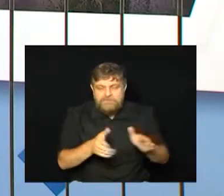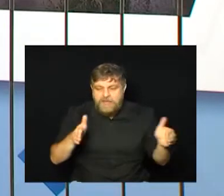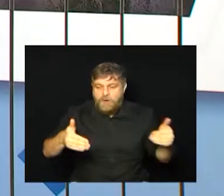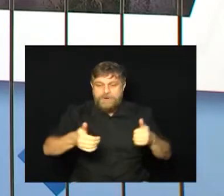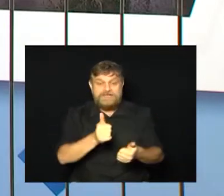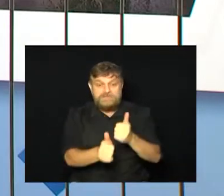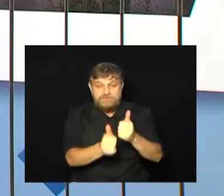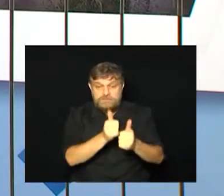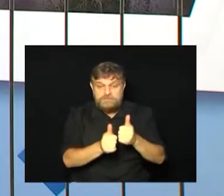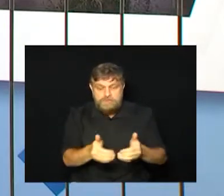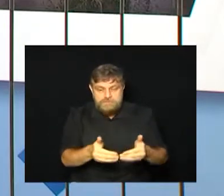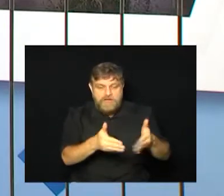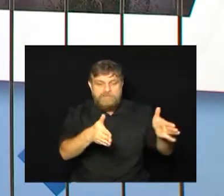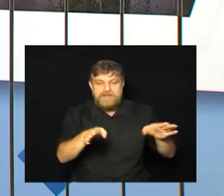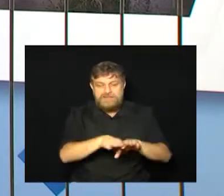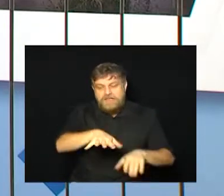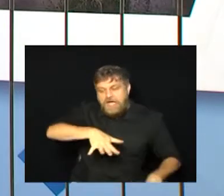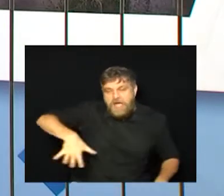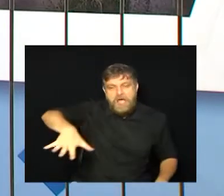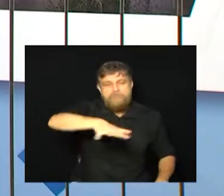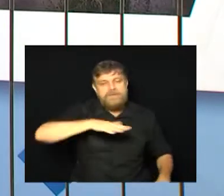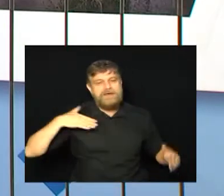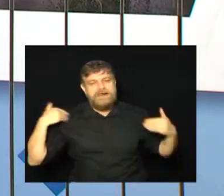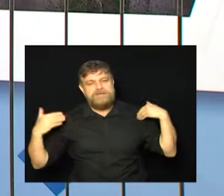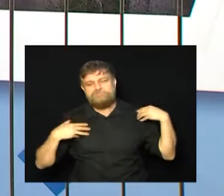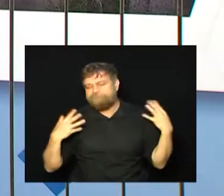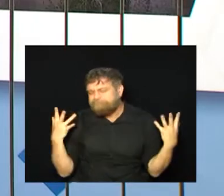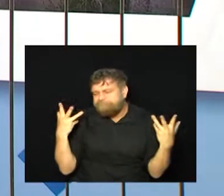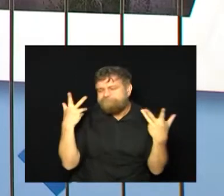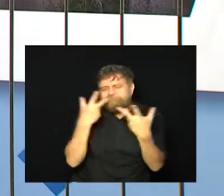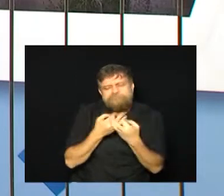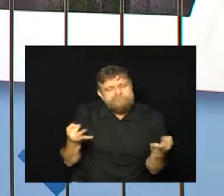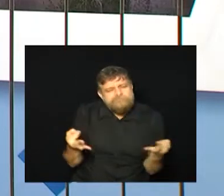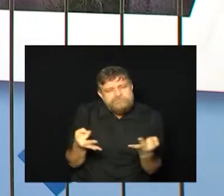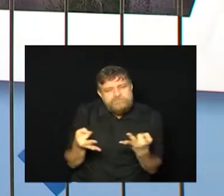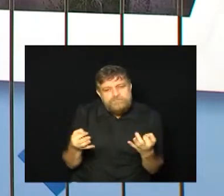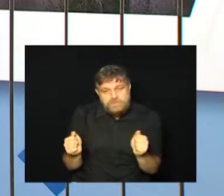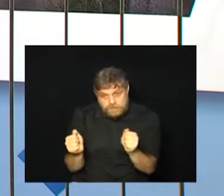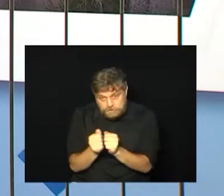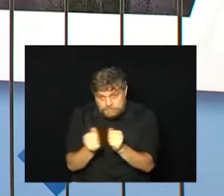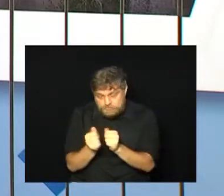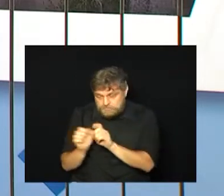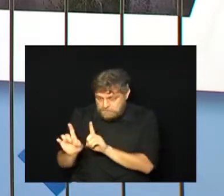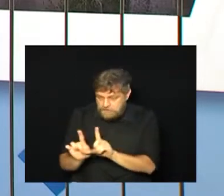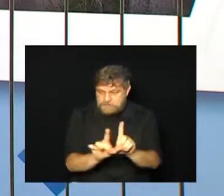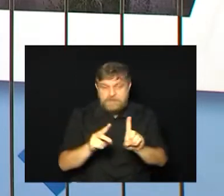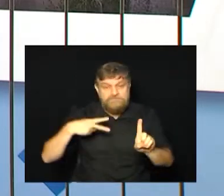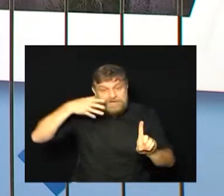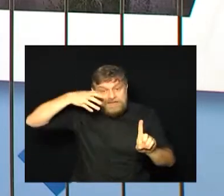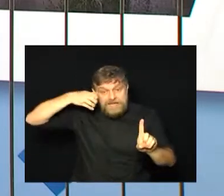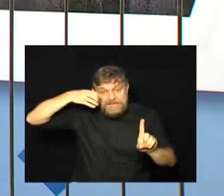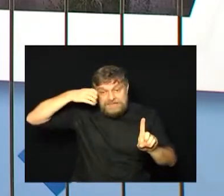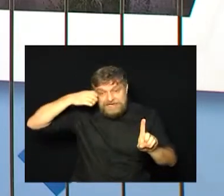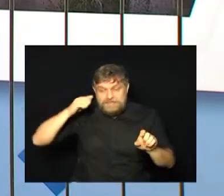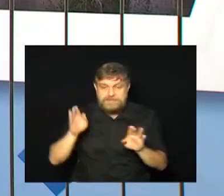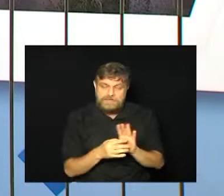futebol inaugurado e também uma área de lazer. Tudo ficou muito bacana. Quem foi lá também com o vereador foi o André Aranha e eles